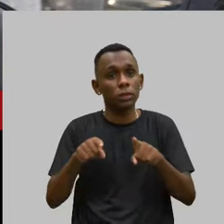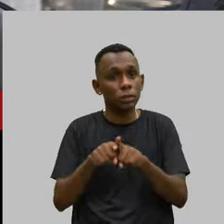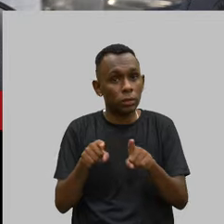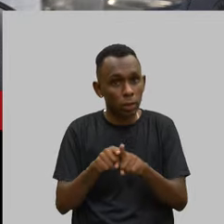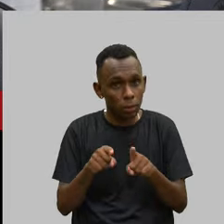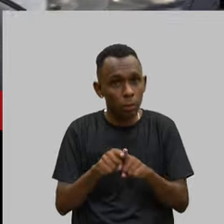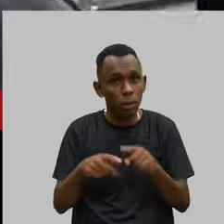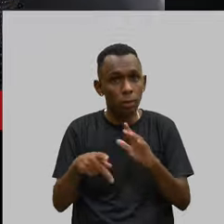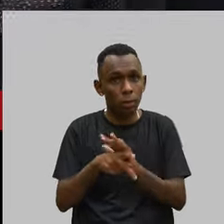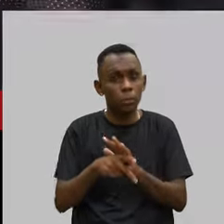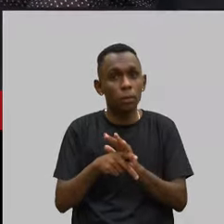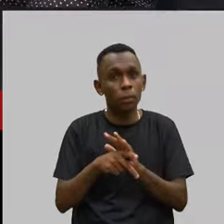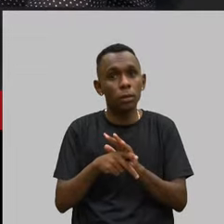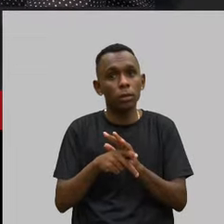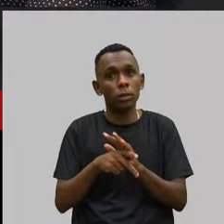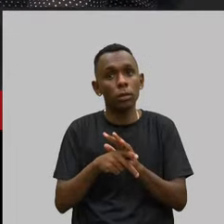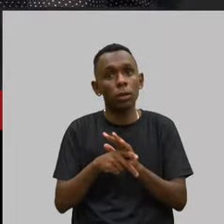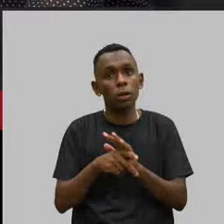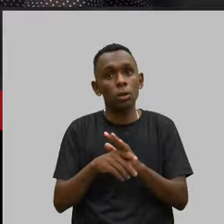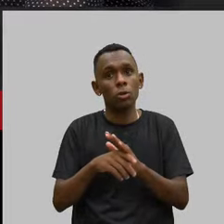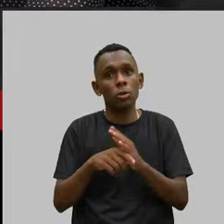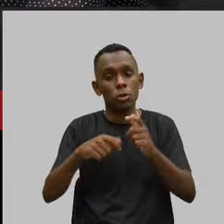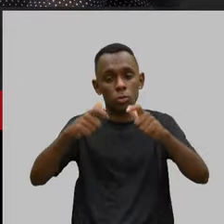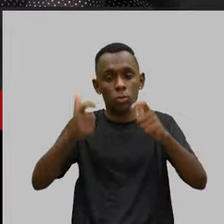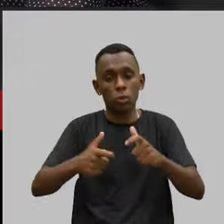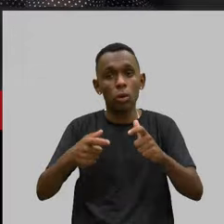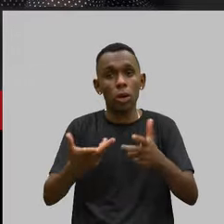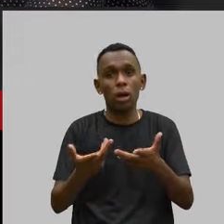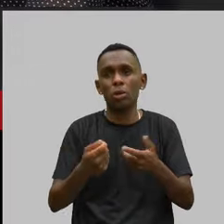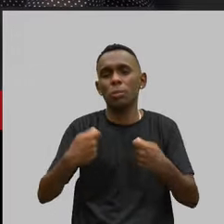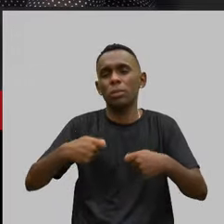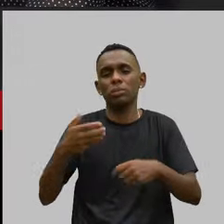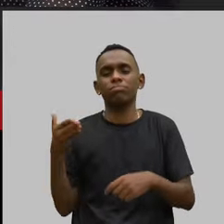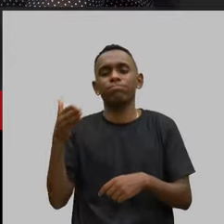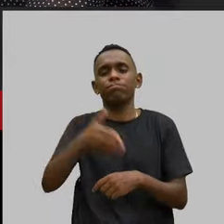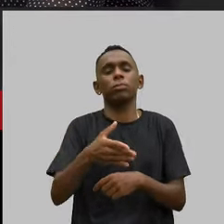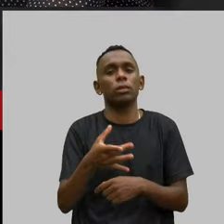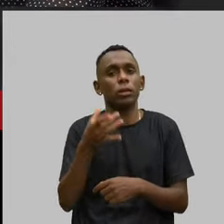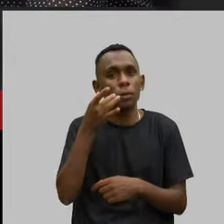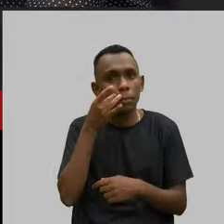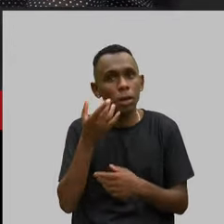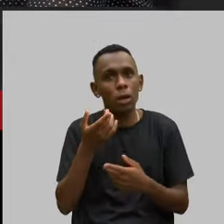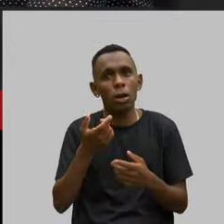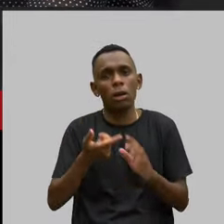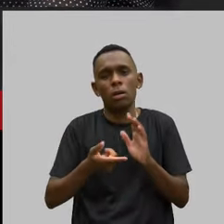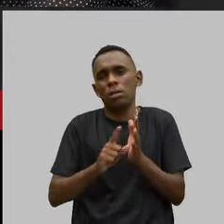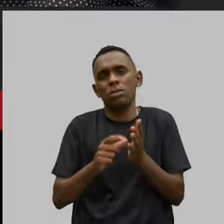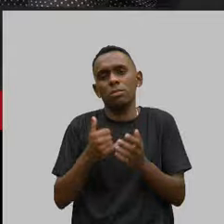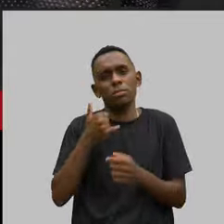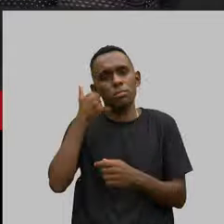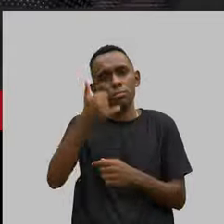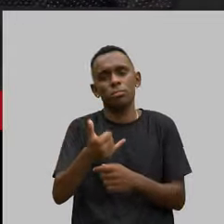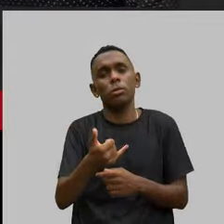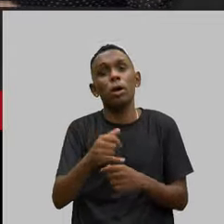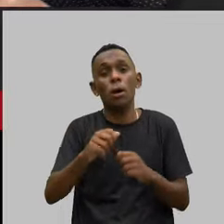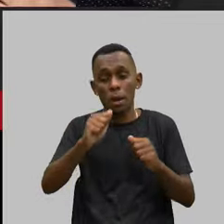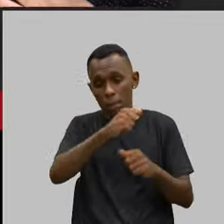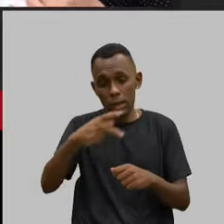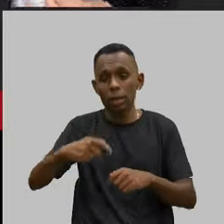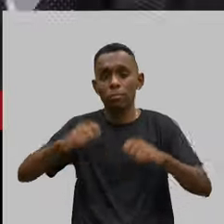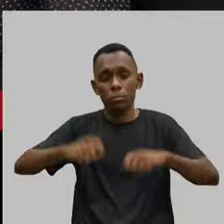agendamento digital de clínicas para eliminar a necessidade da pessoa precisar agendar via telefone poder agendar via apli